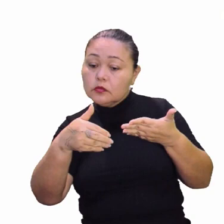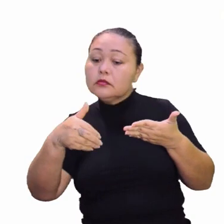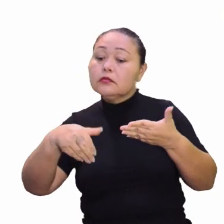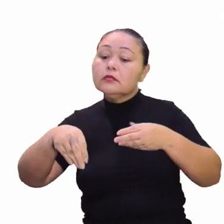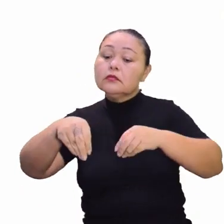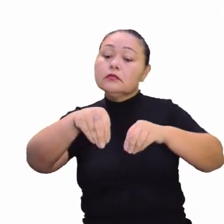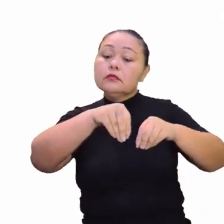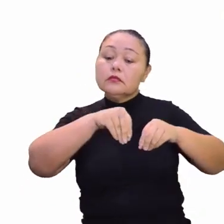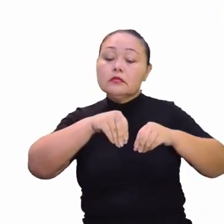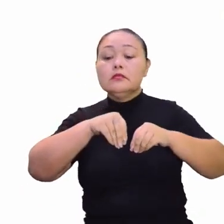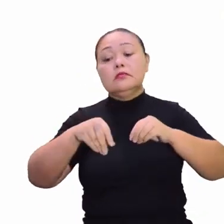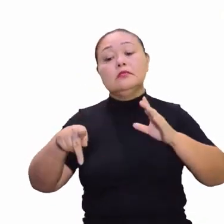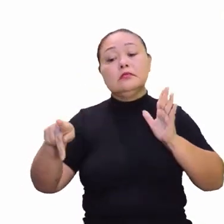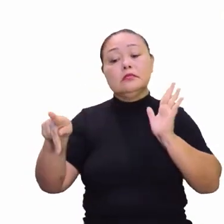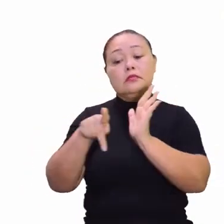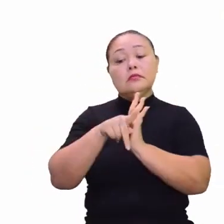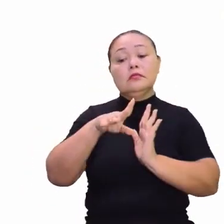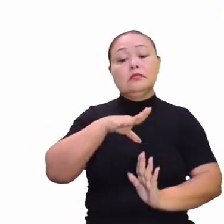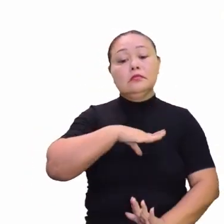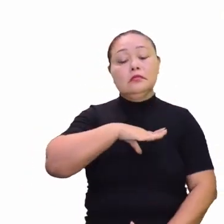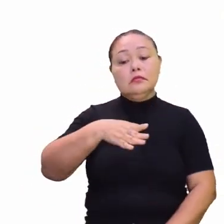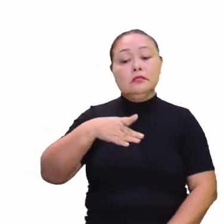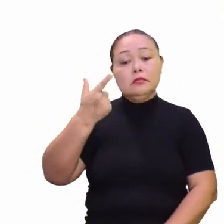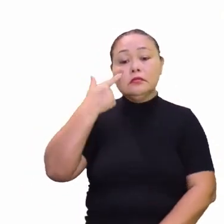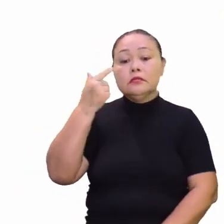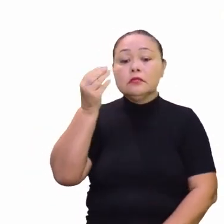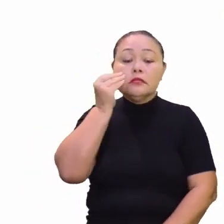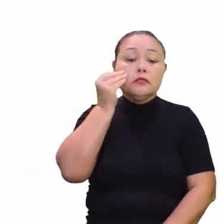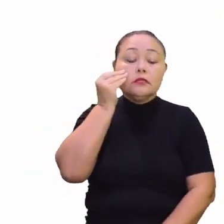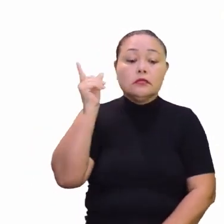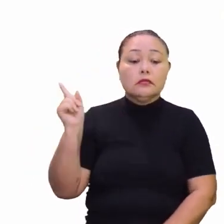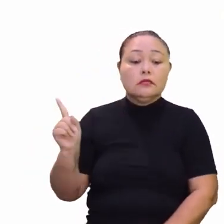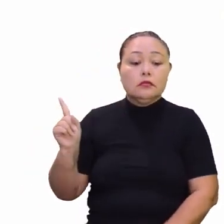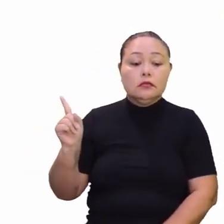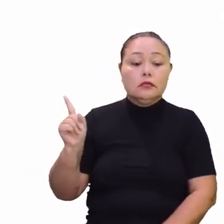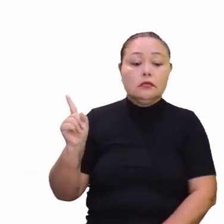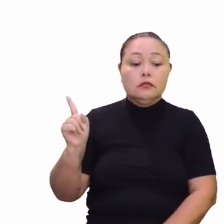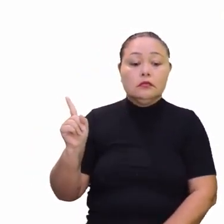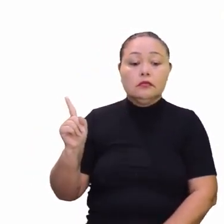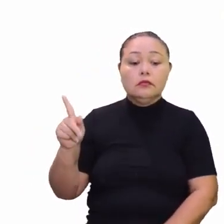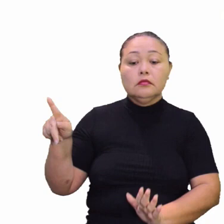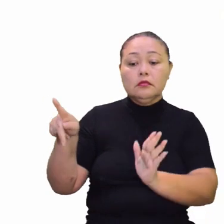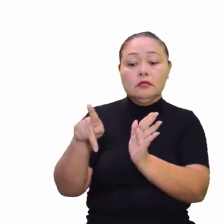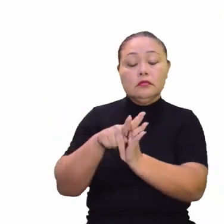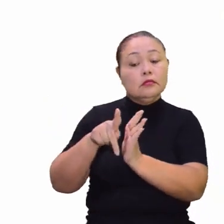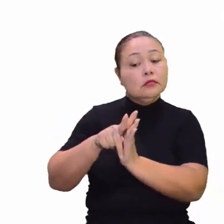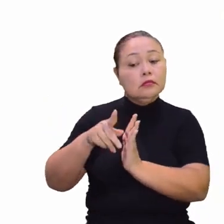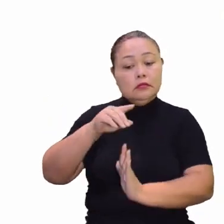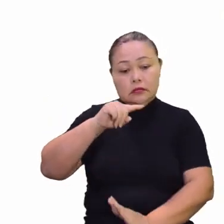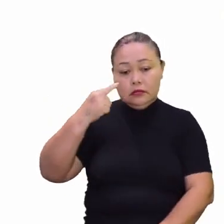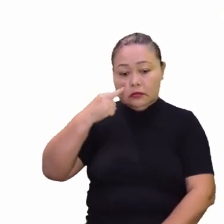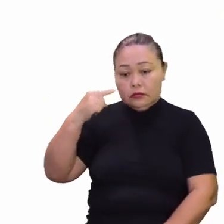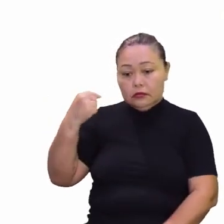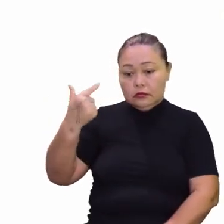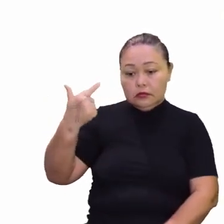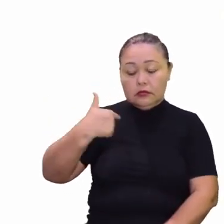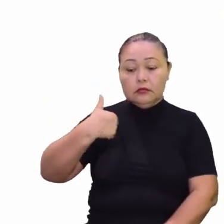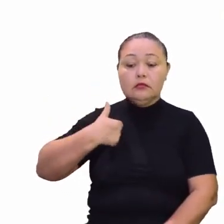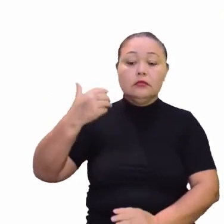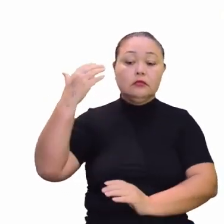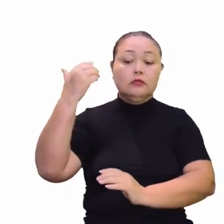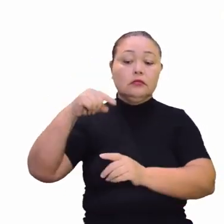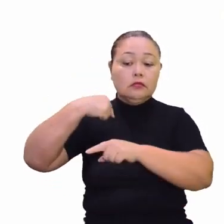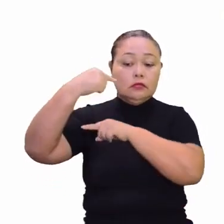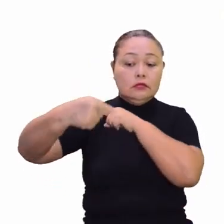área do domínio de Portugal, que a gente consegue verificar aqui na legenda. Ó, domínio português e o segundo,